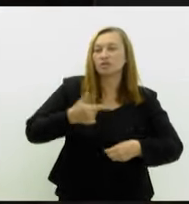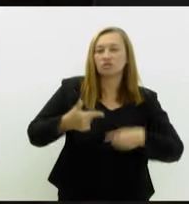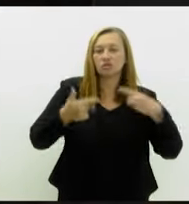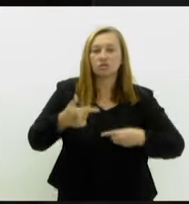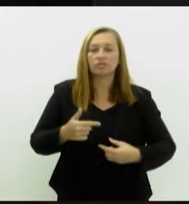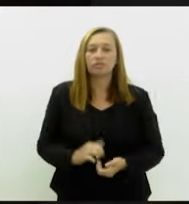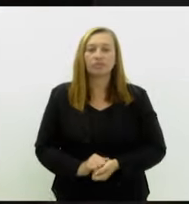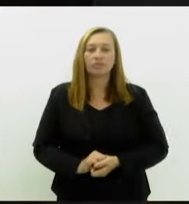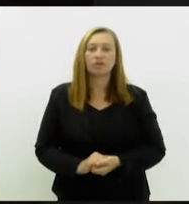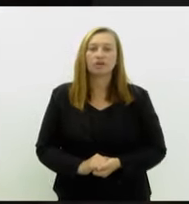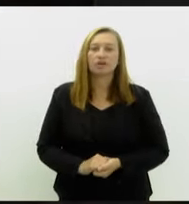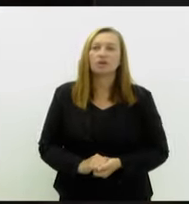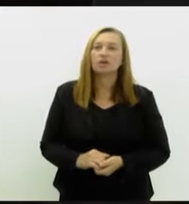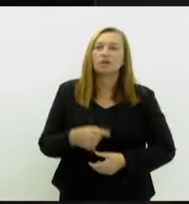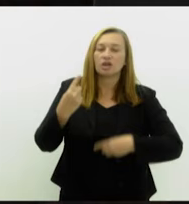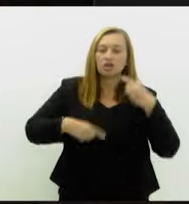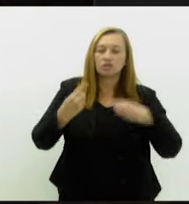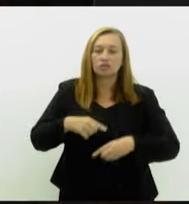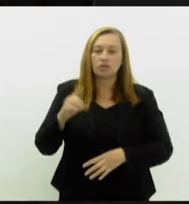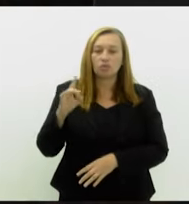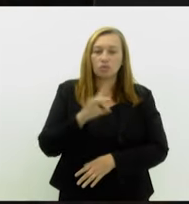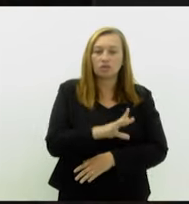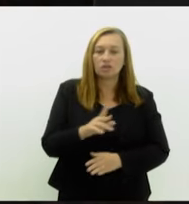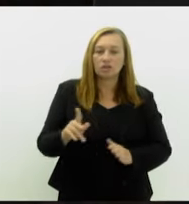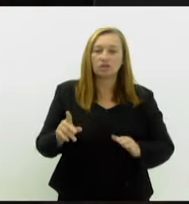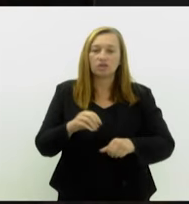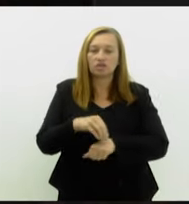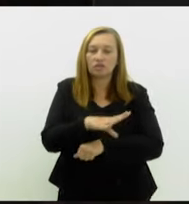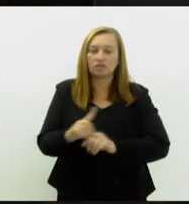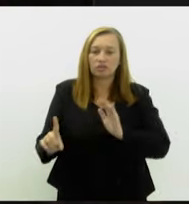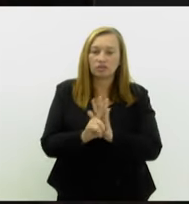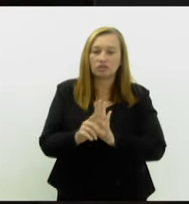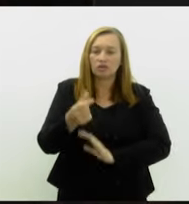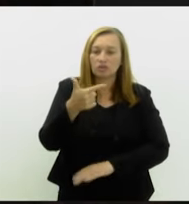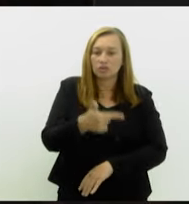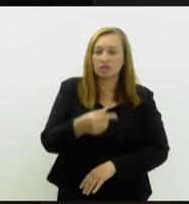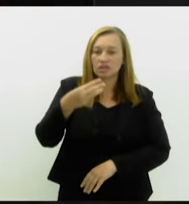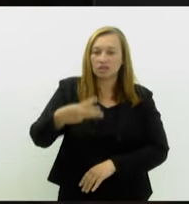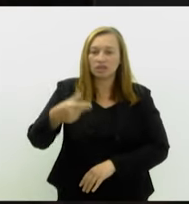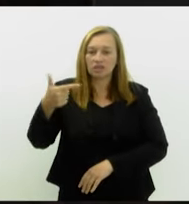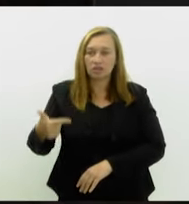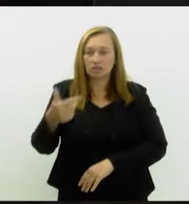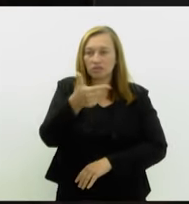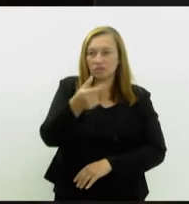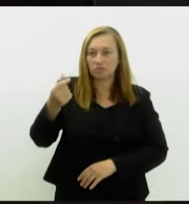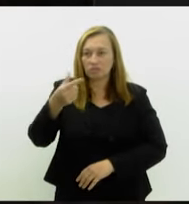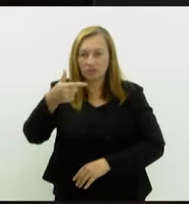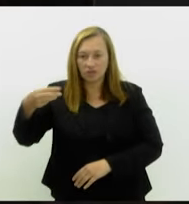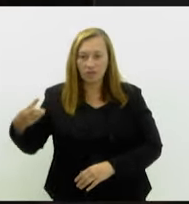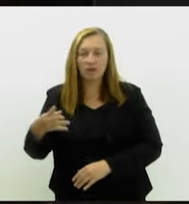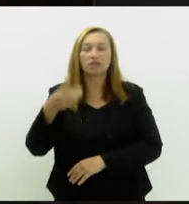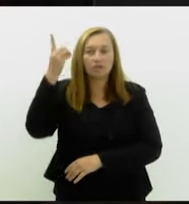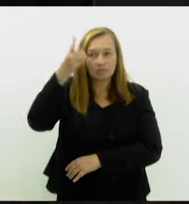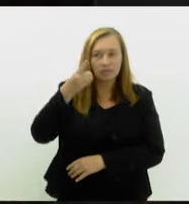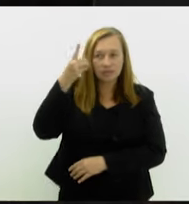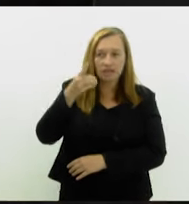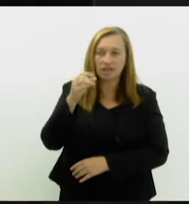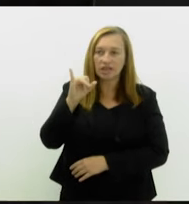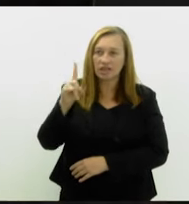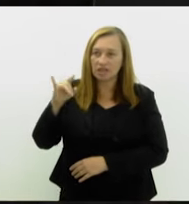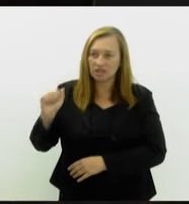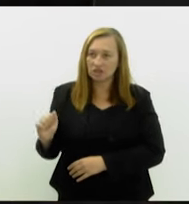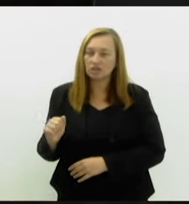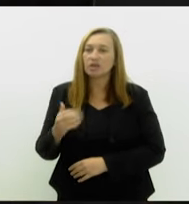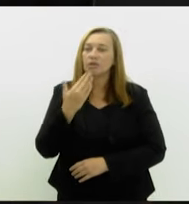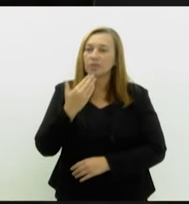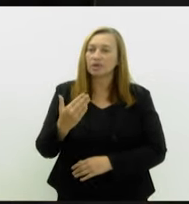segunda. Em discussão única, indicação legislativa número 232 de 2024, de autoria da deputada Indy Armelau, que